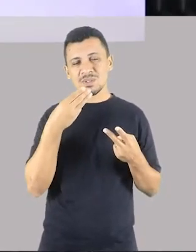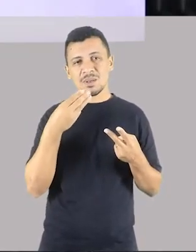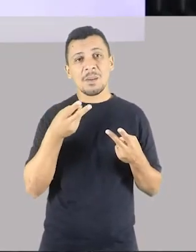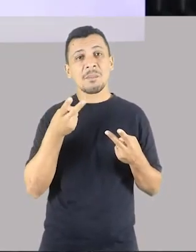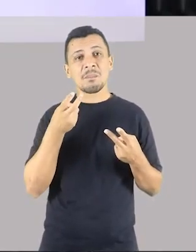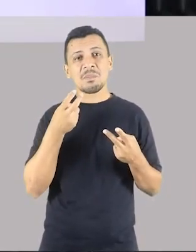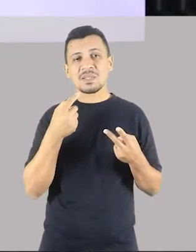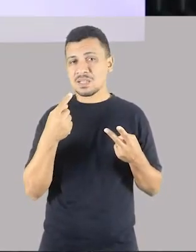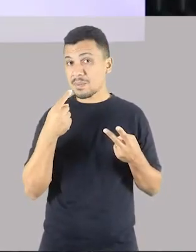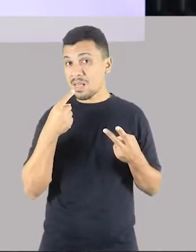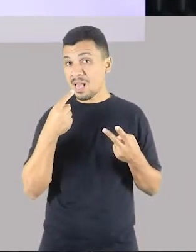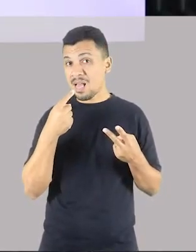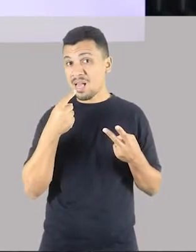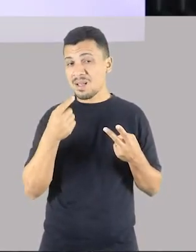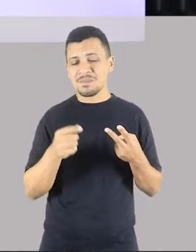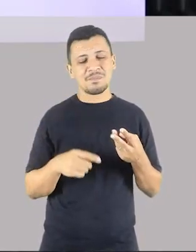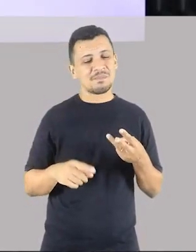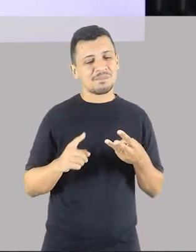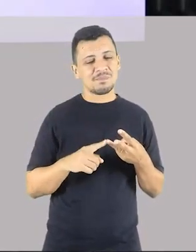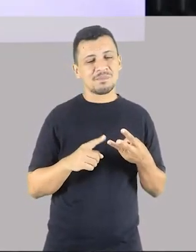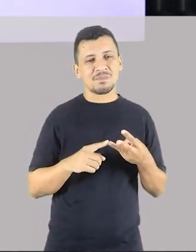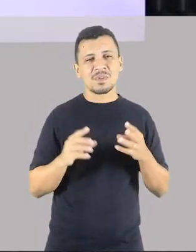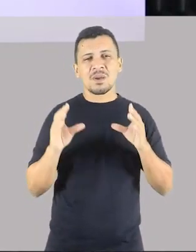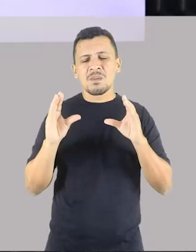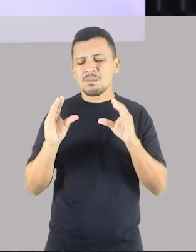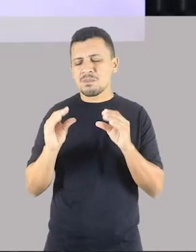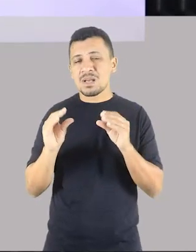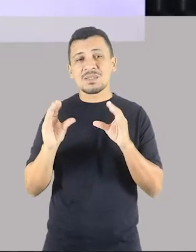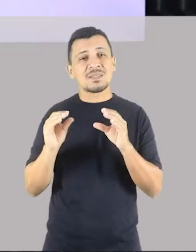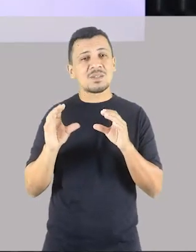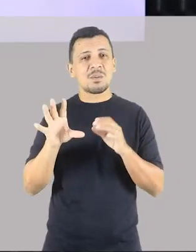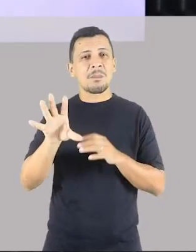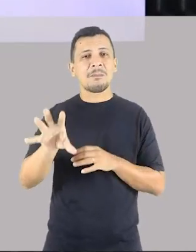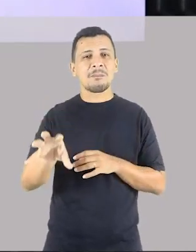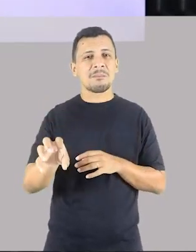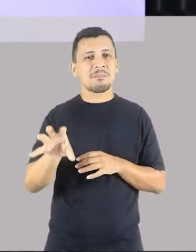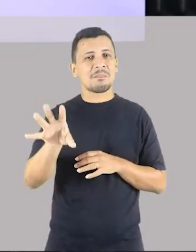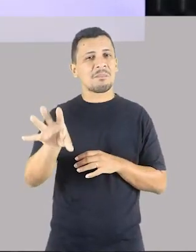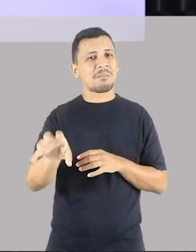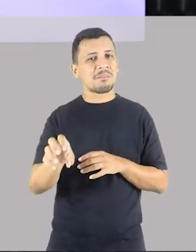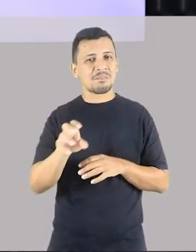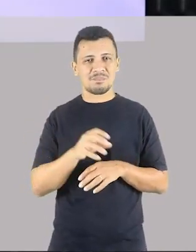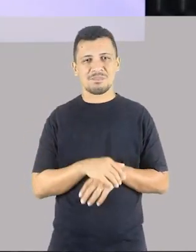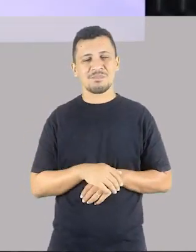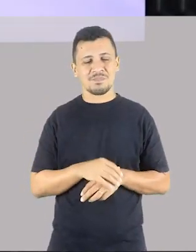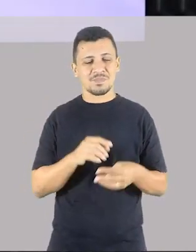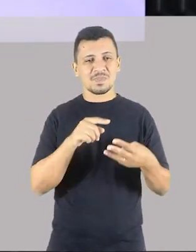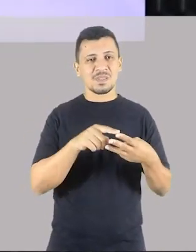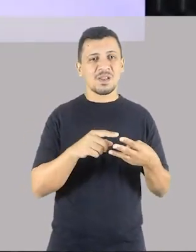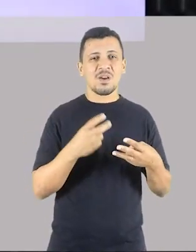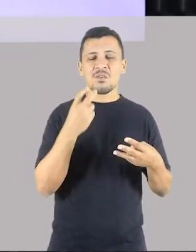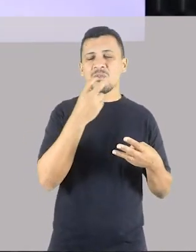pelo paladar, né? E o macio pelo tato, né? Então, a sua voz